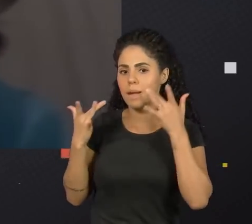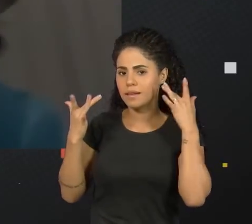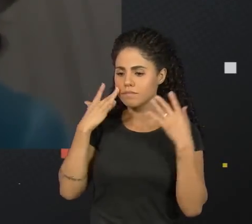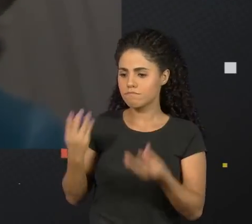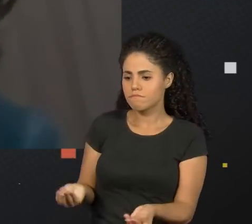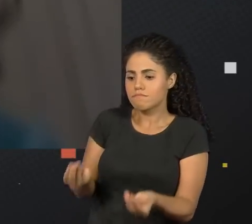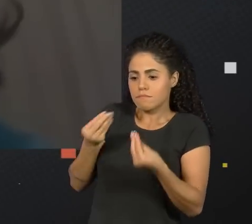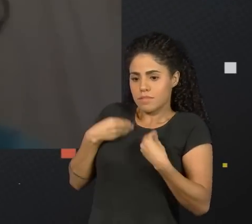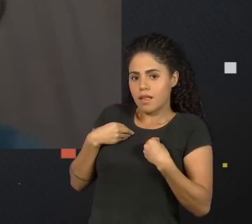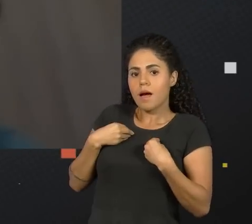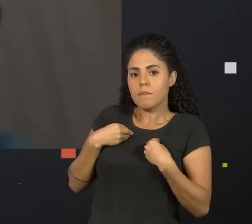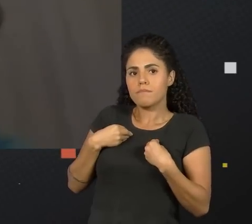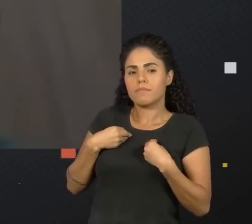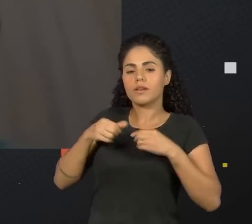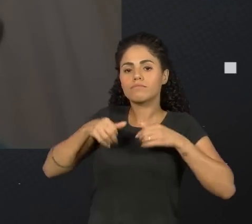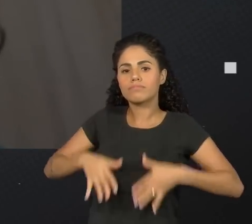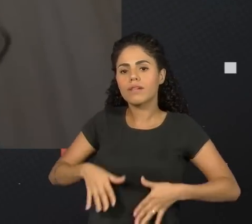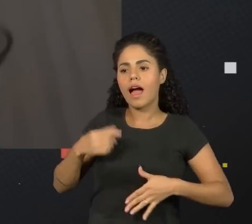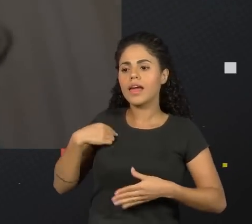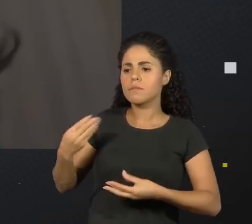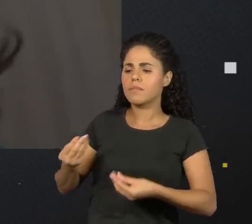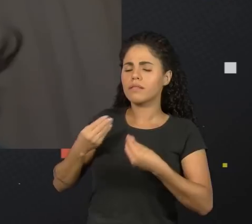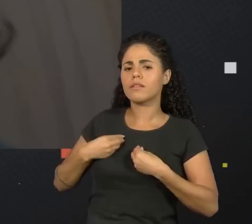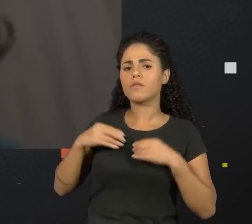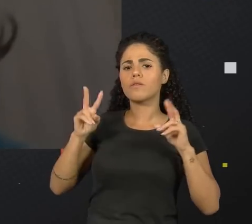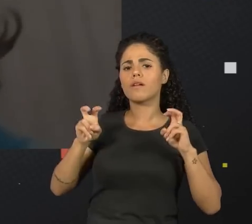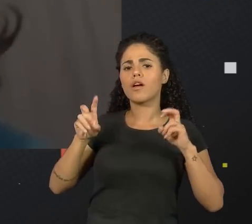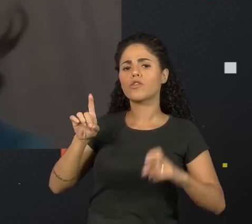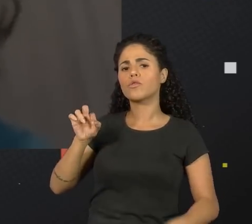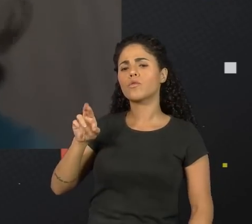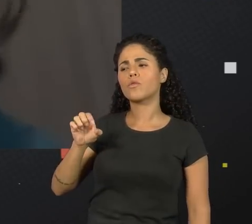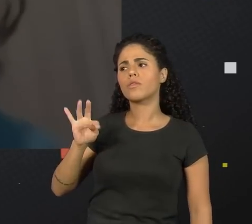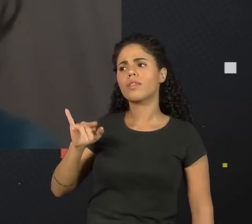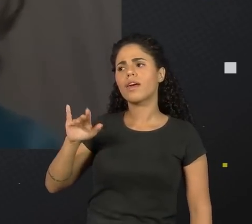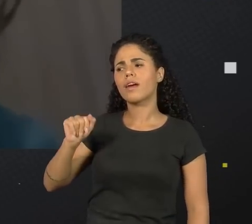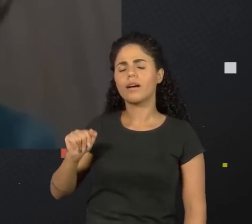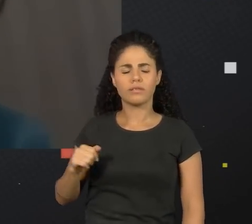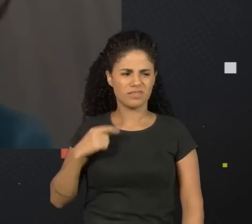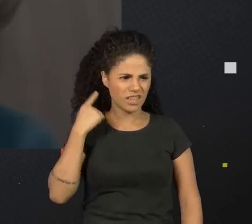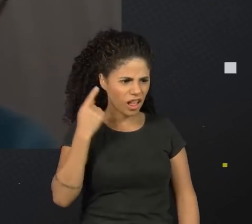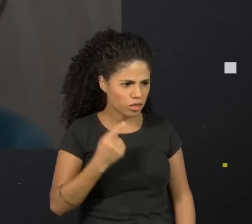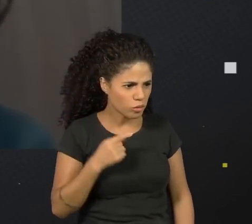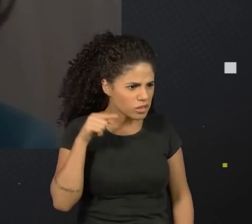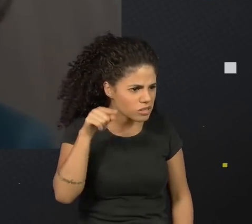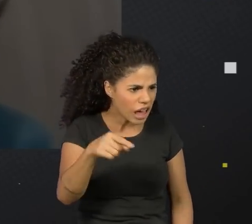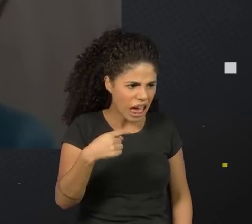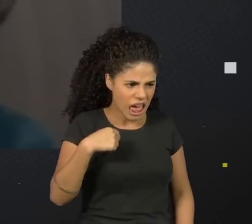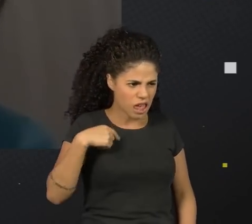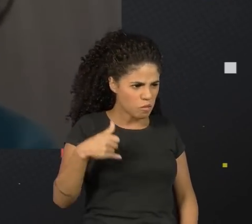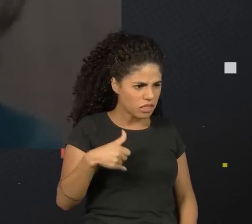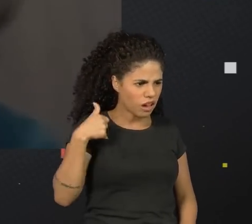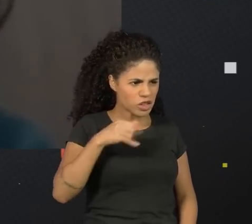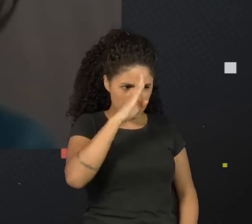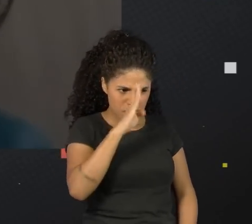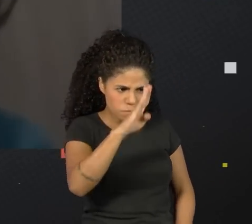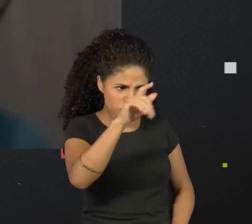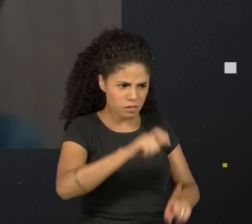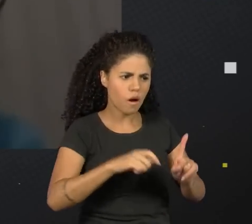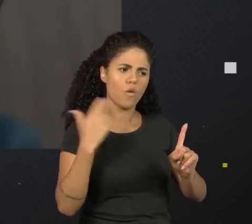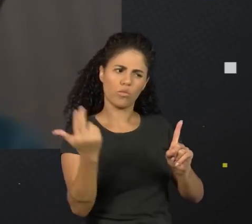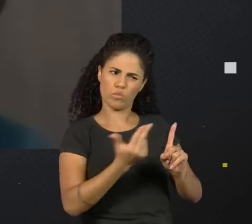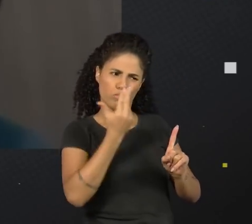me indicou Doroteia. E eu disse, Fajala, você enlouqueceu? Eu não tenho mais idade para fazer